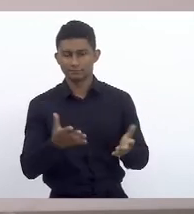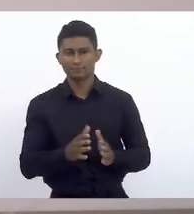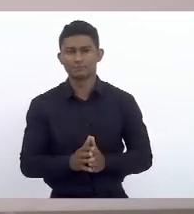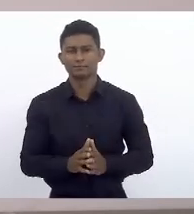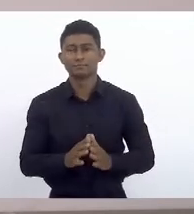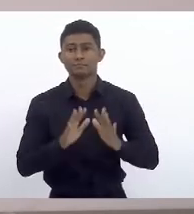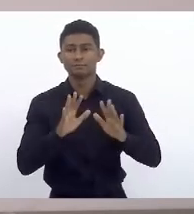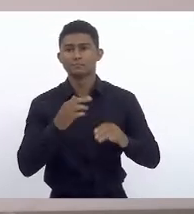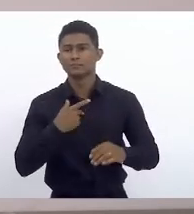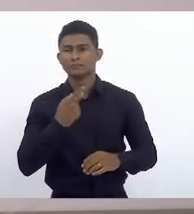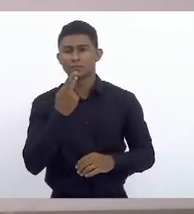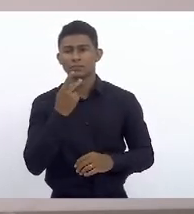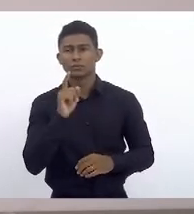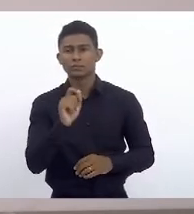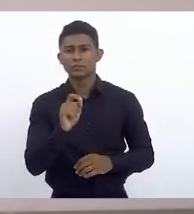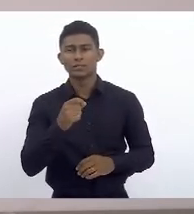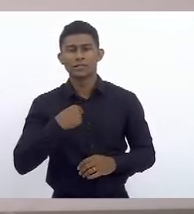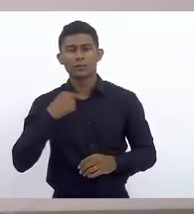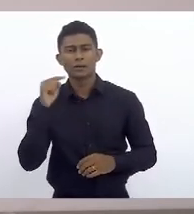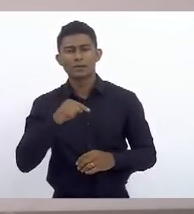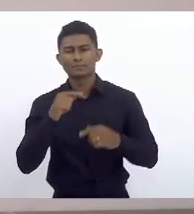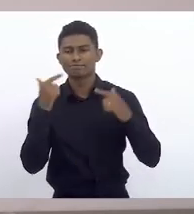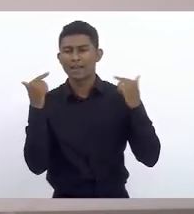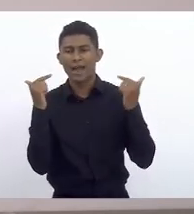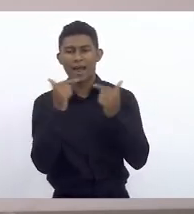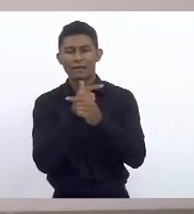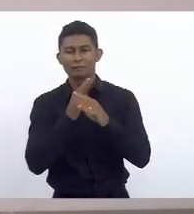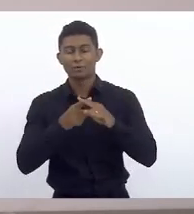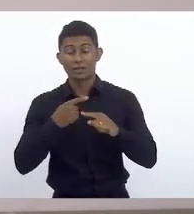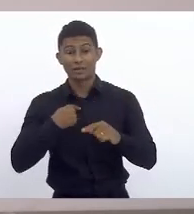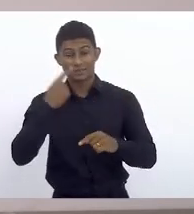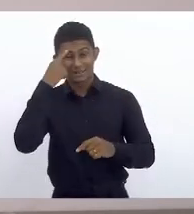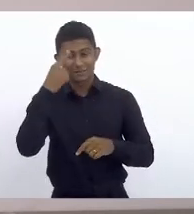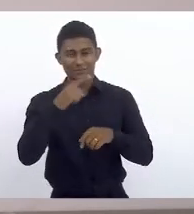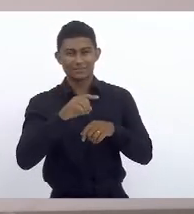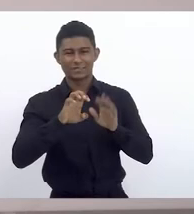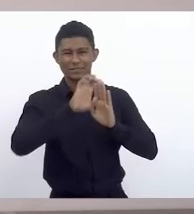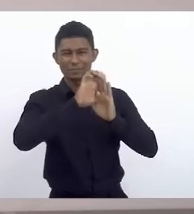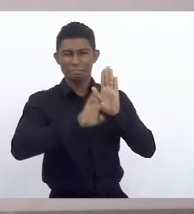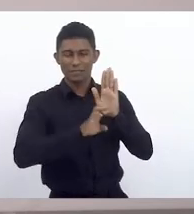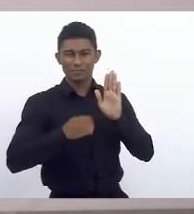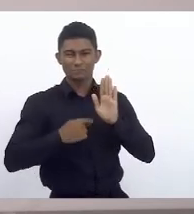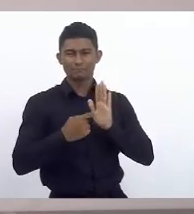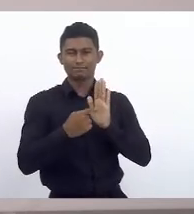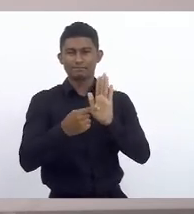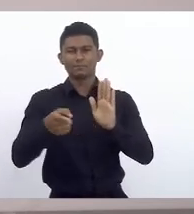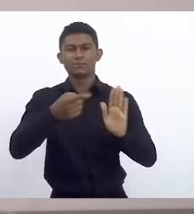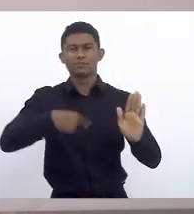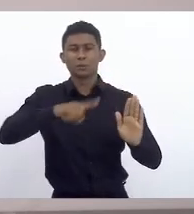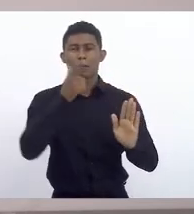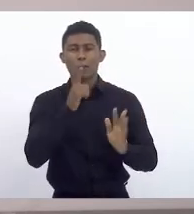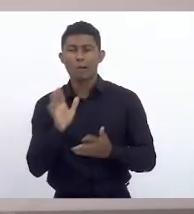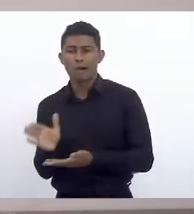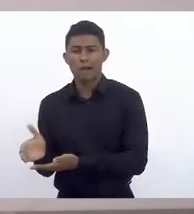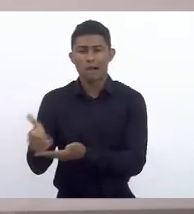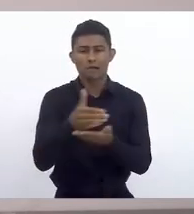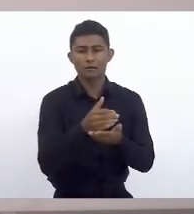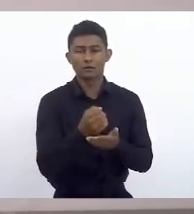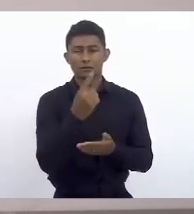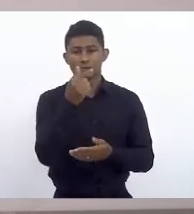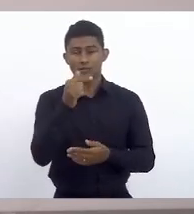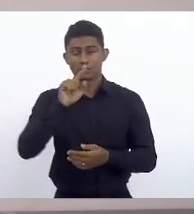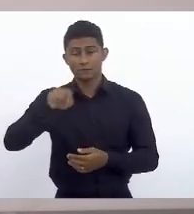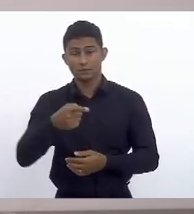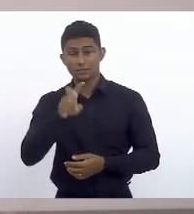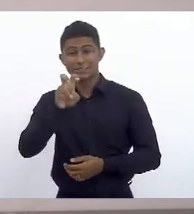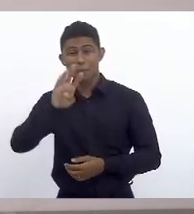eu estava rindo aqui, porque quando eu apresentei a emenda, eu disse que nós iríamos arrecadar em torno de 17,5 bilhões